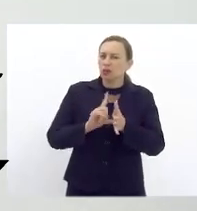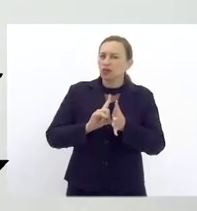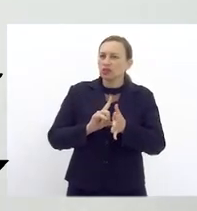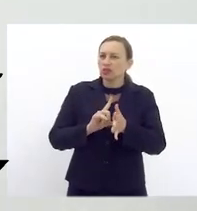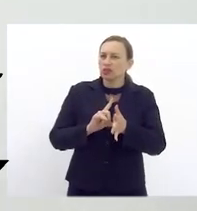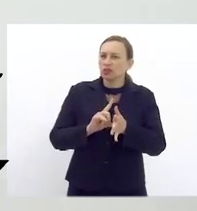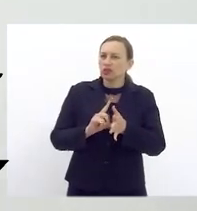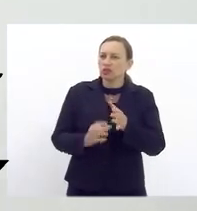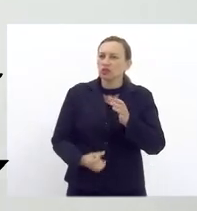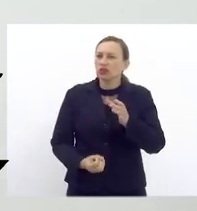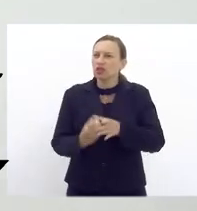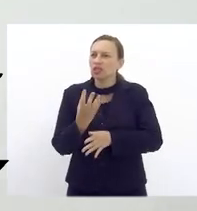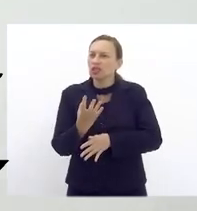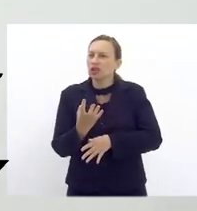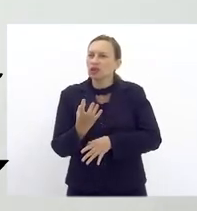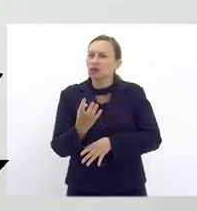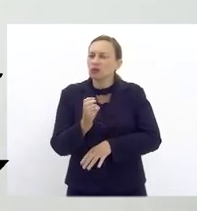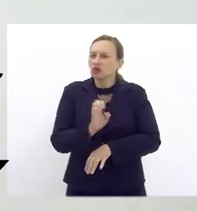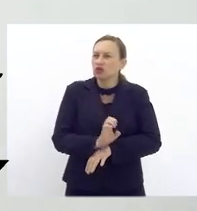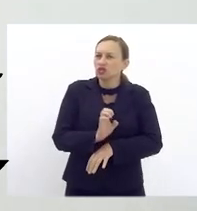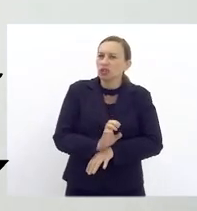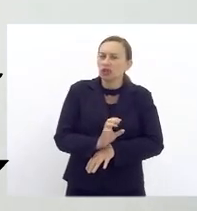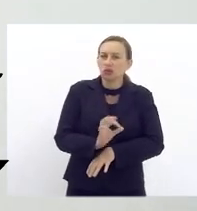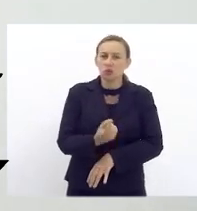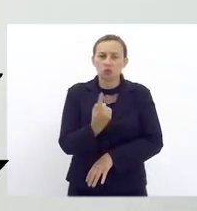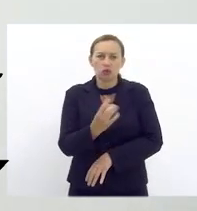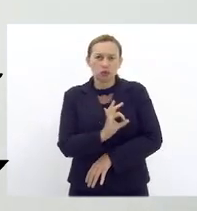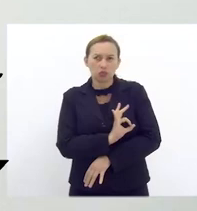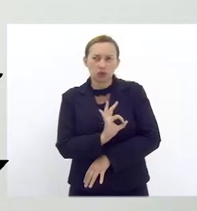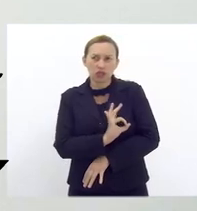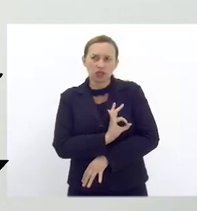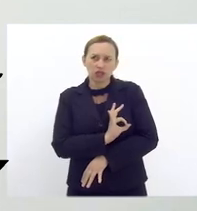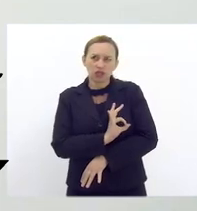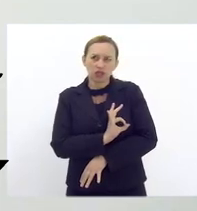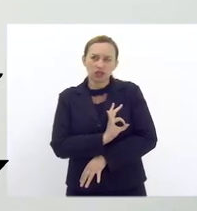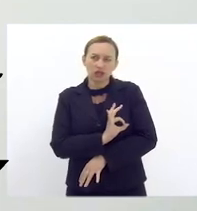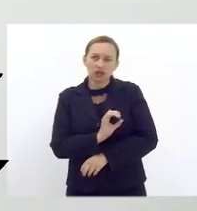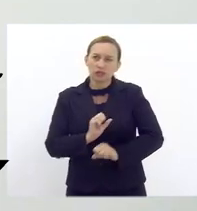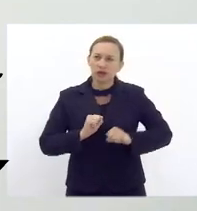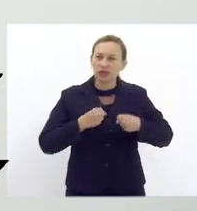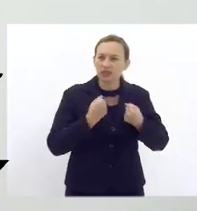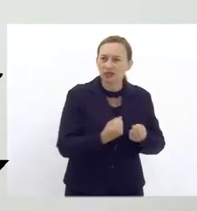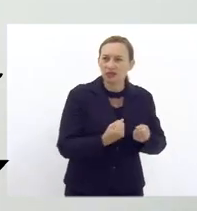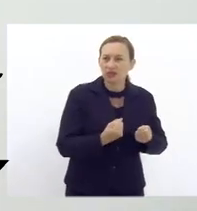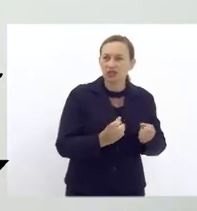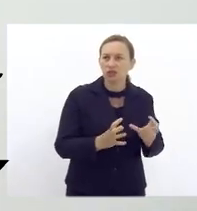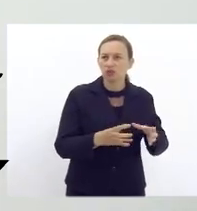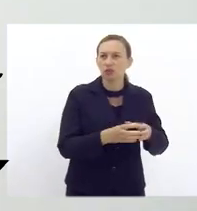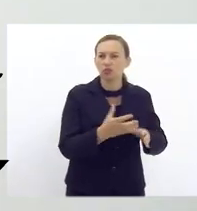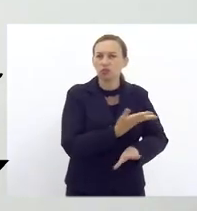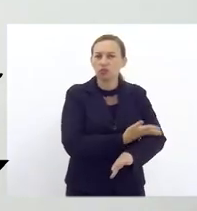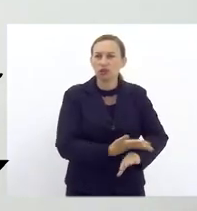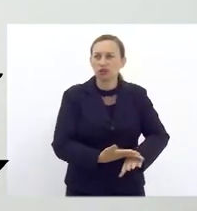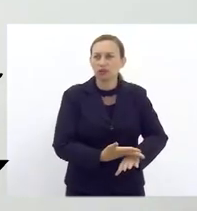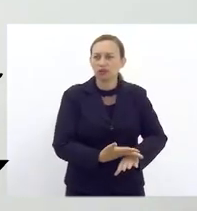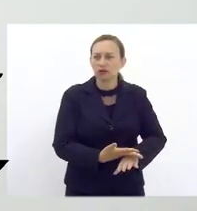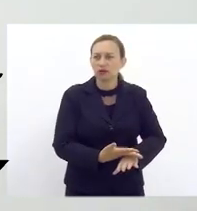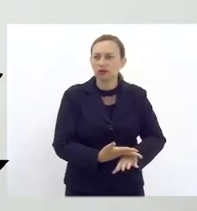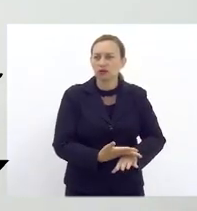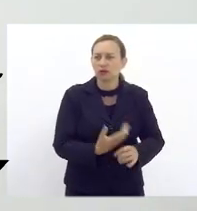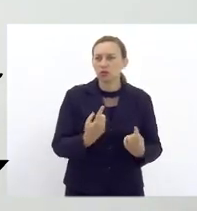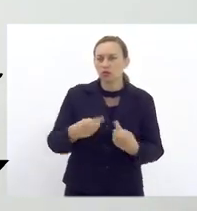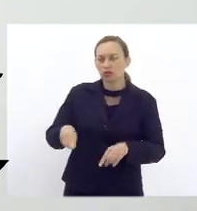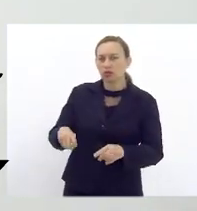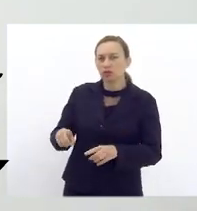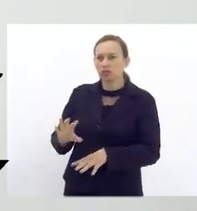cria um uma polícia para defender o povo Branco dos Pretos Isso é uma